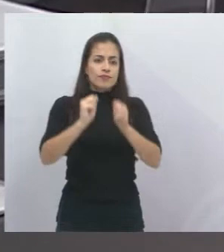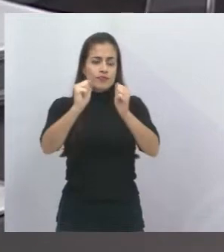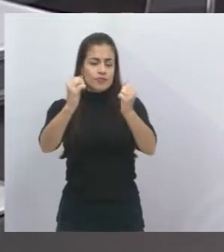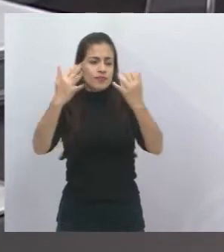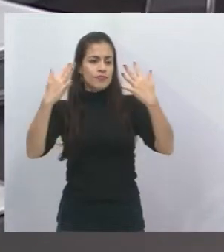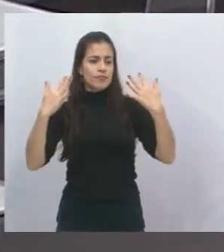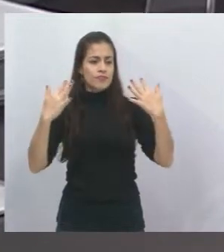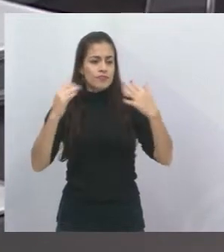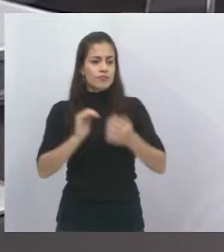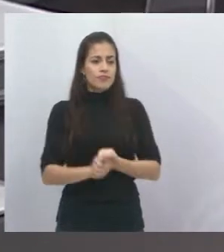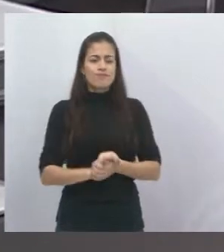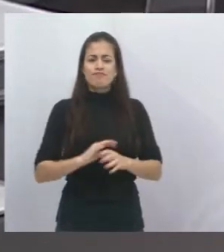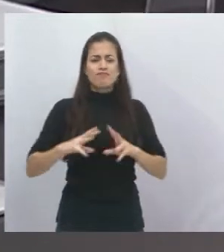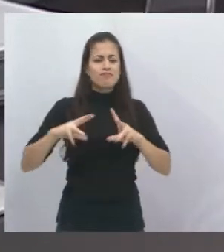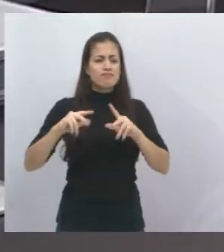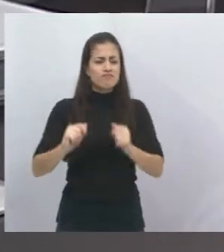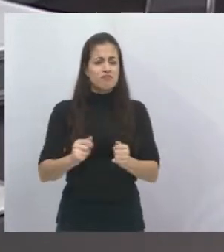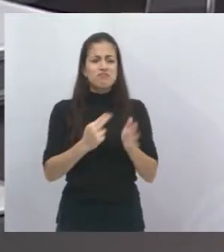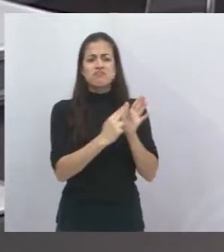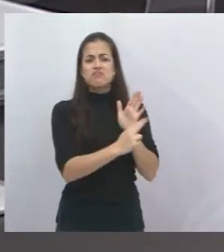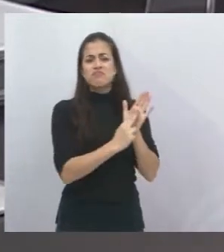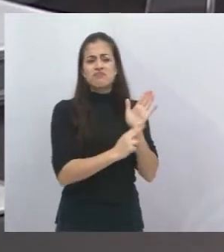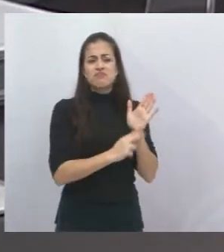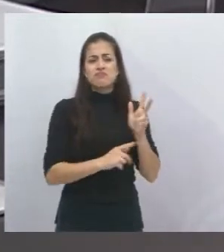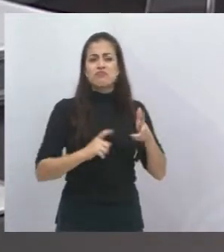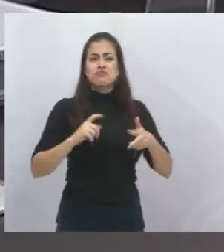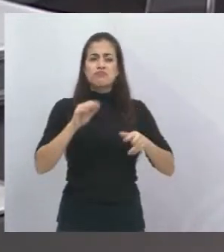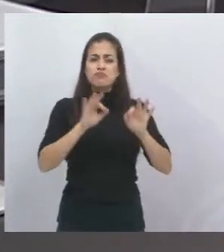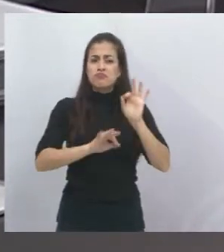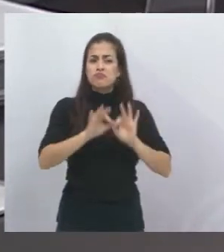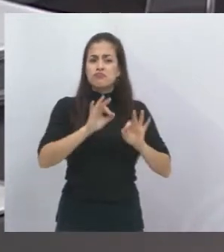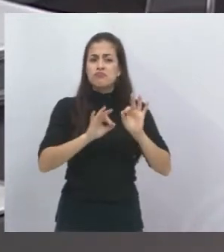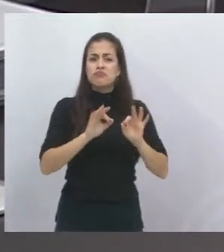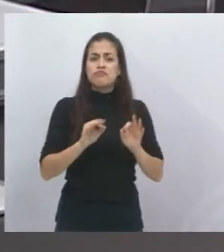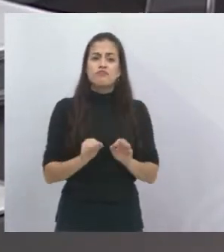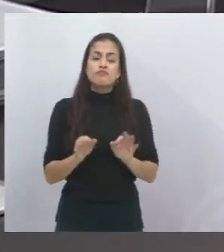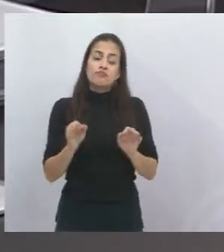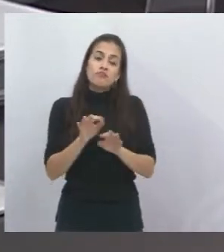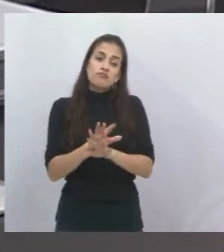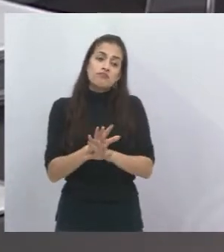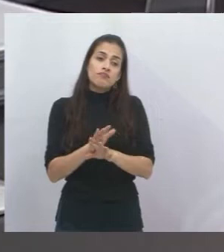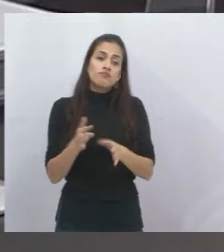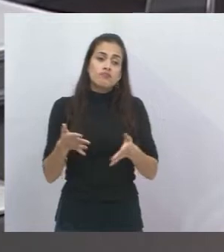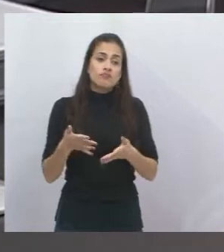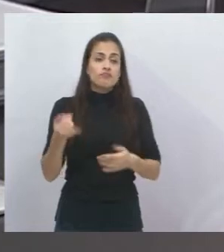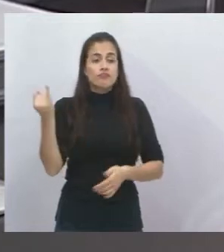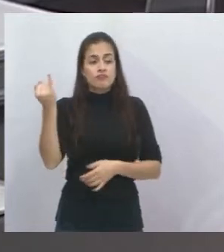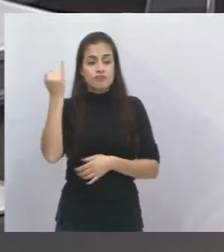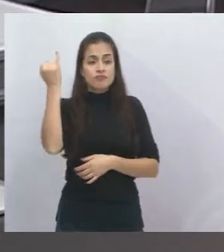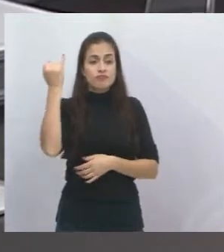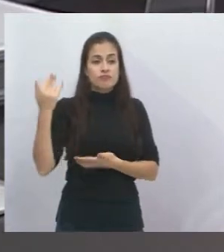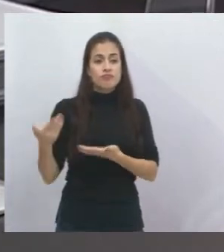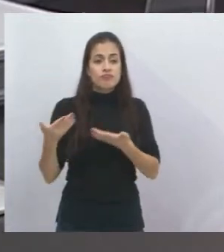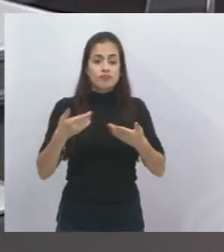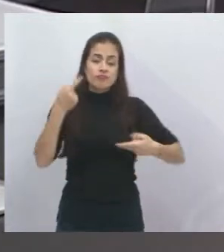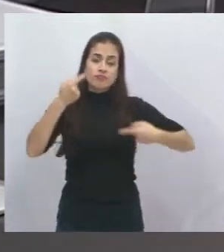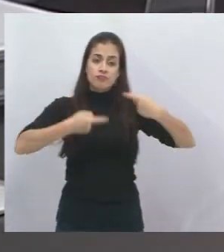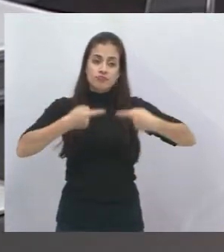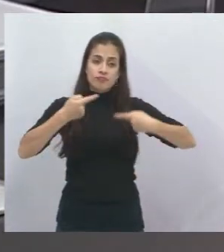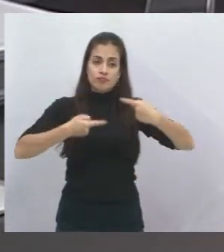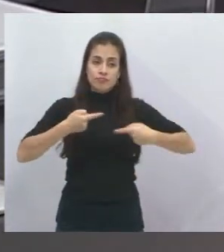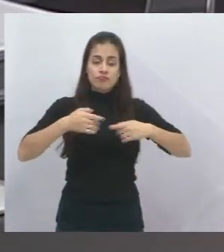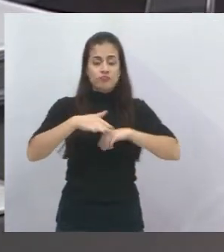enfim, com todos os atores do processo e o resultado final, que é isso que importa. Nós estamos aqui para isso, para discutir,